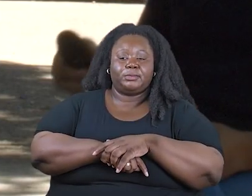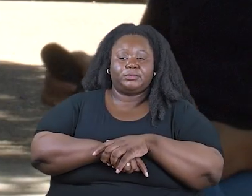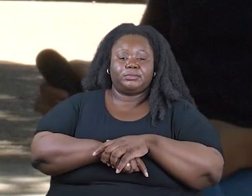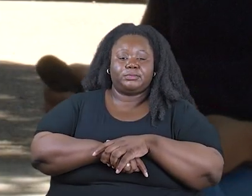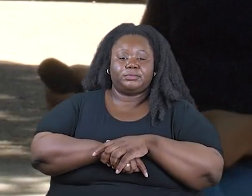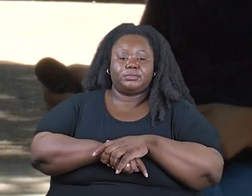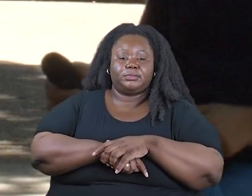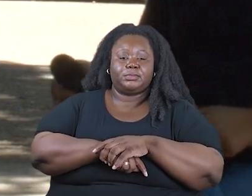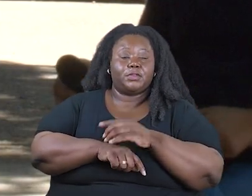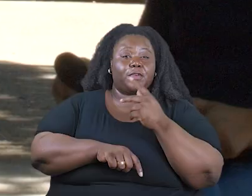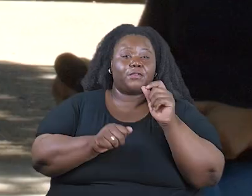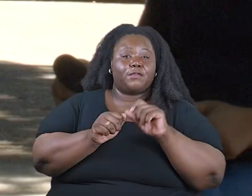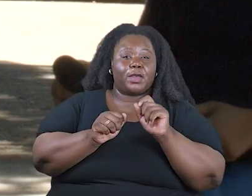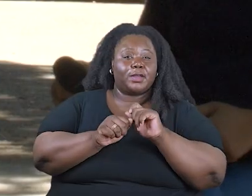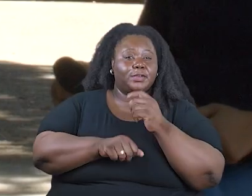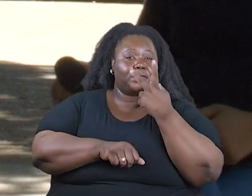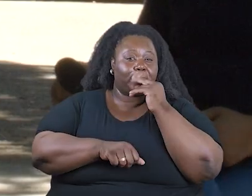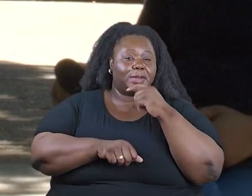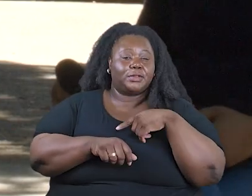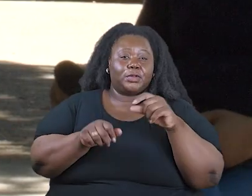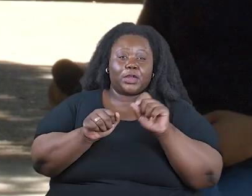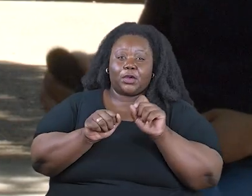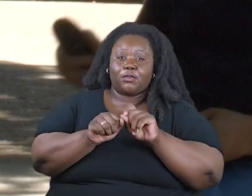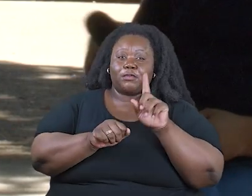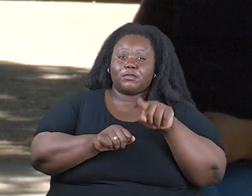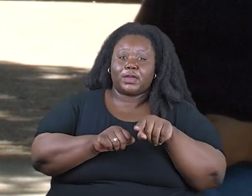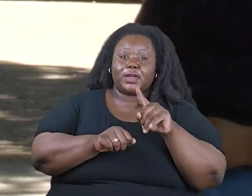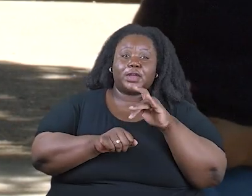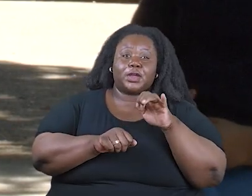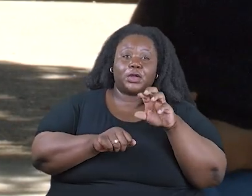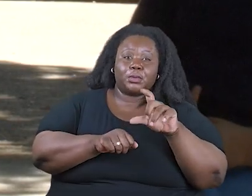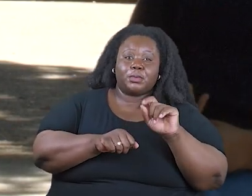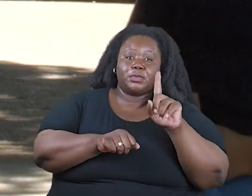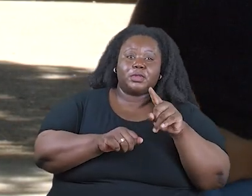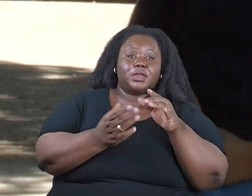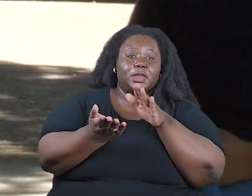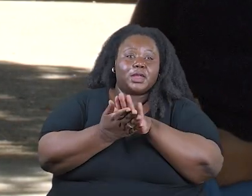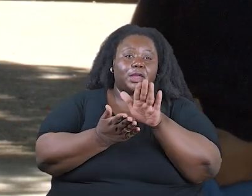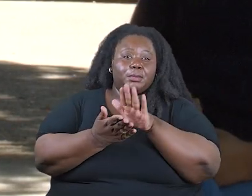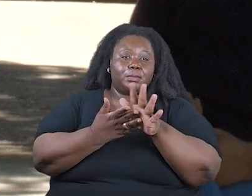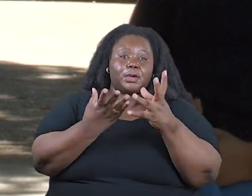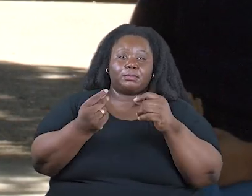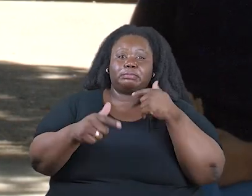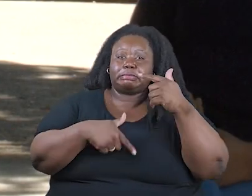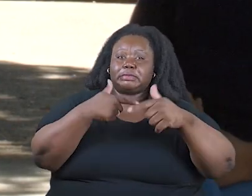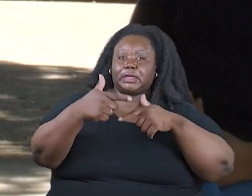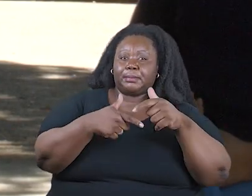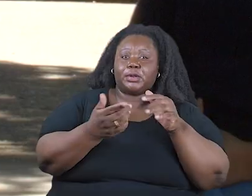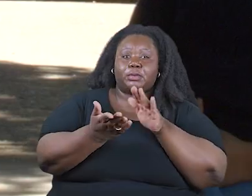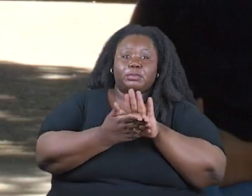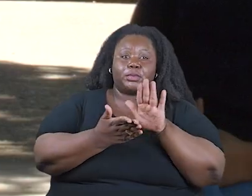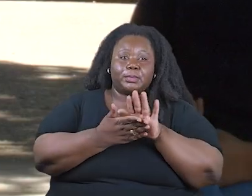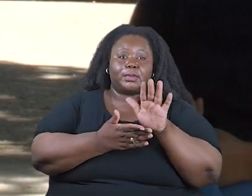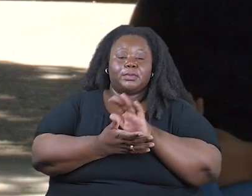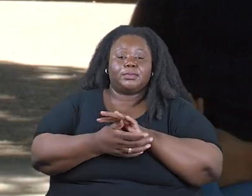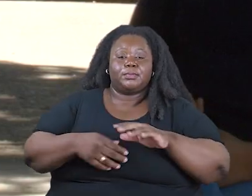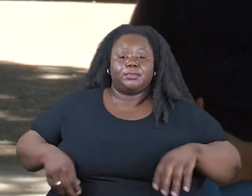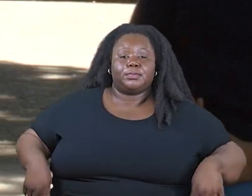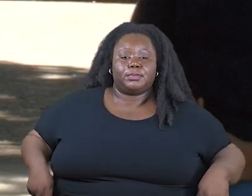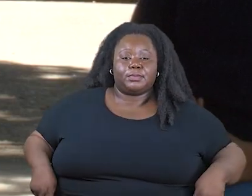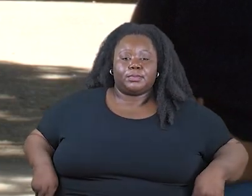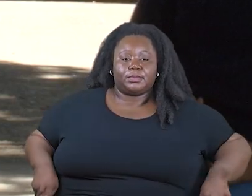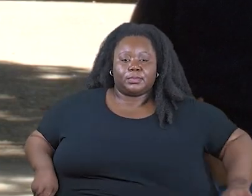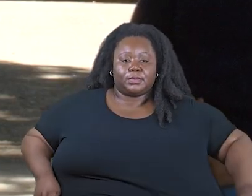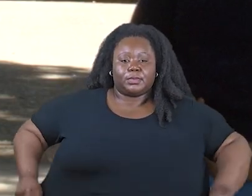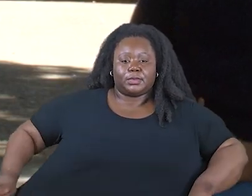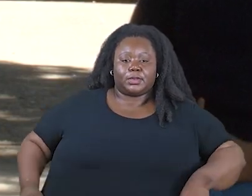faz parecido com o que eu faço, né? É uma editora que publica só os próprios trabalhos ou que publica trabalhos de pessoas que